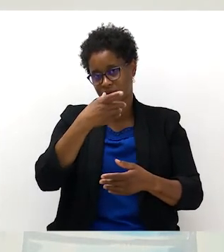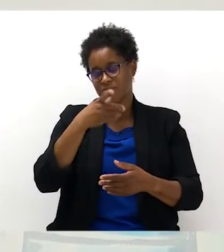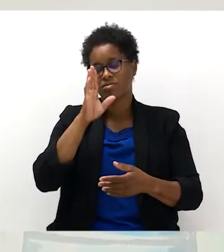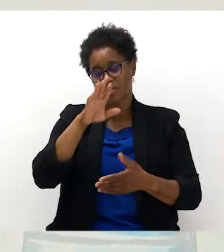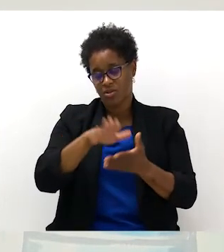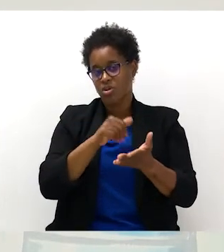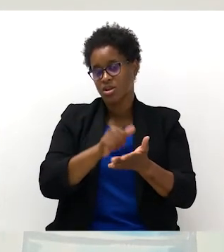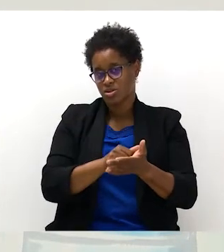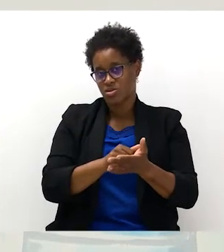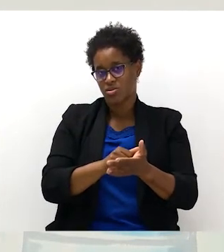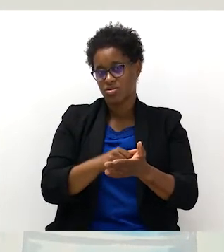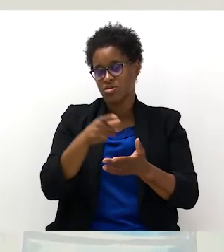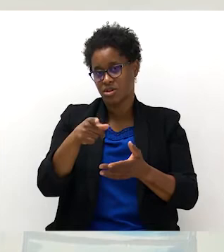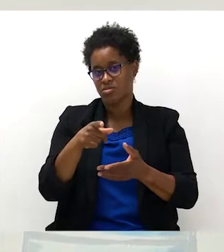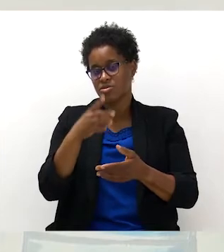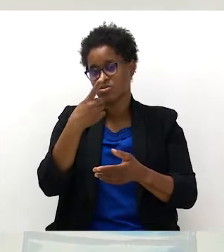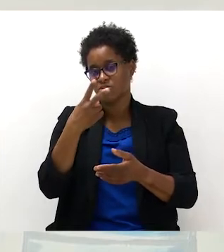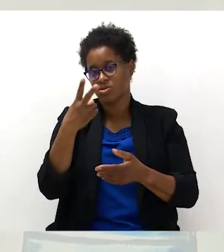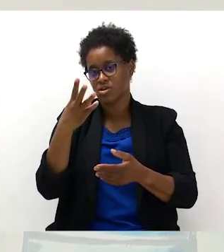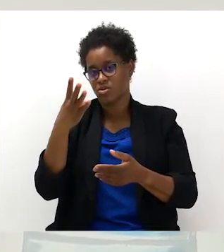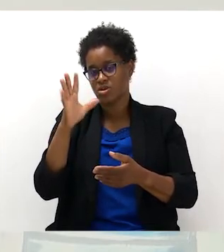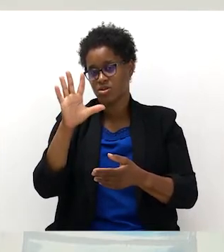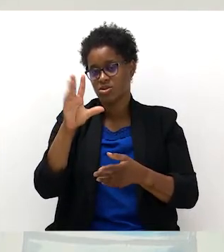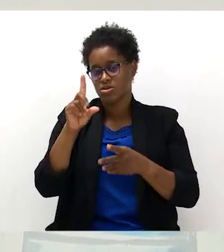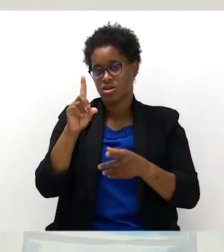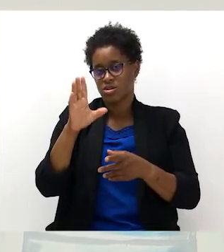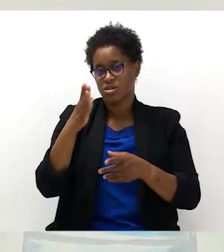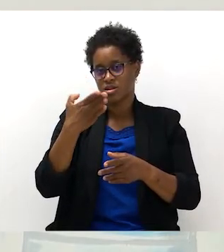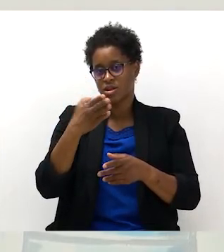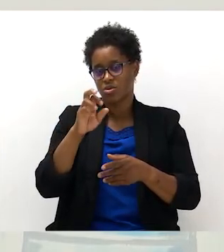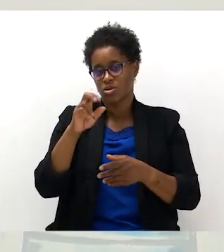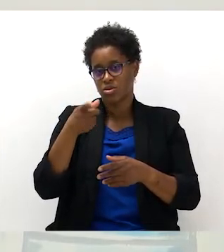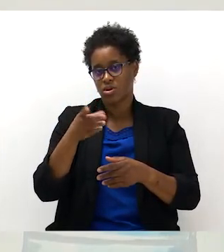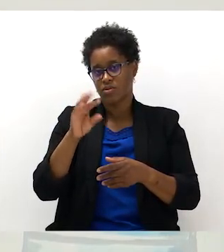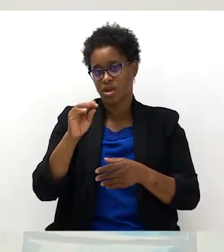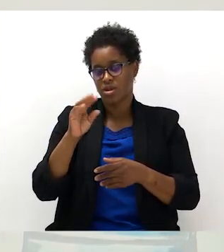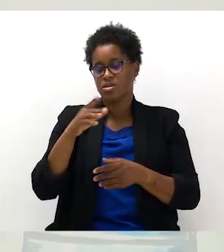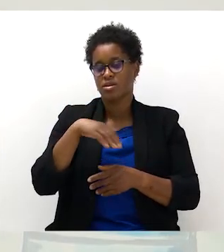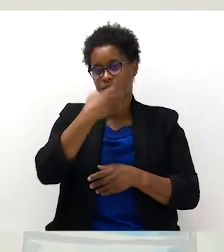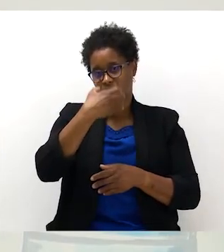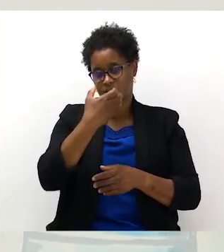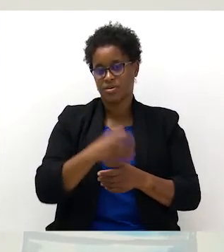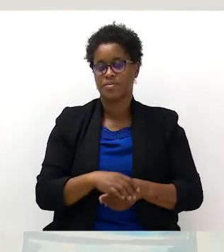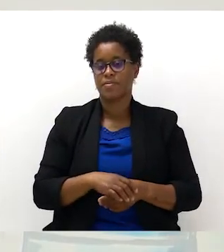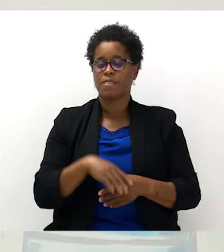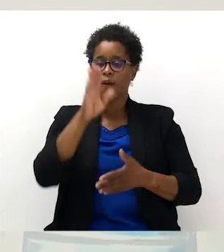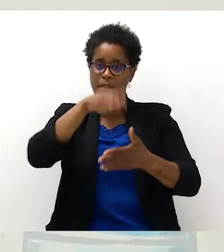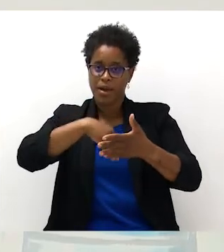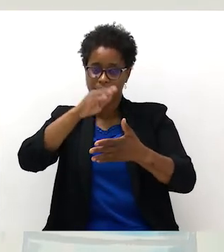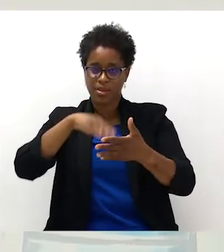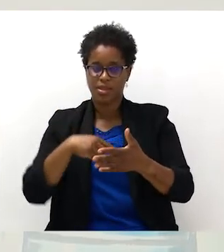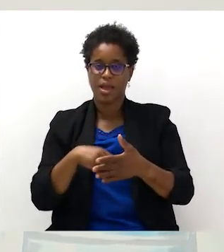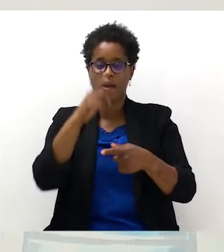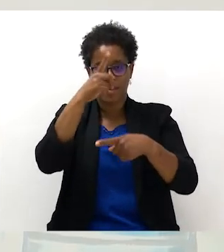assim. Temos 1, 2, 3, 4, 5, 6, 7, 8, 9, 10 maçãs. Para pintar